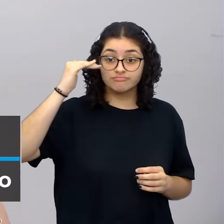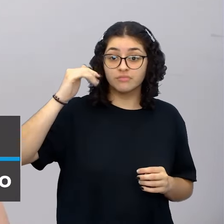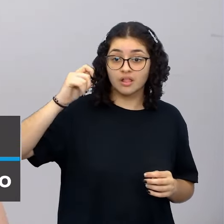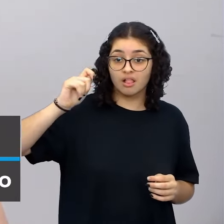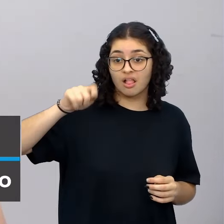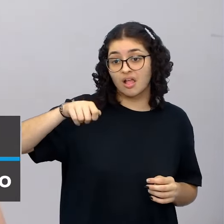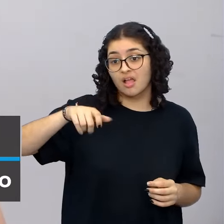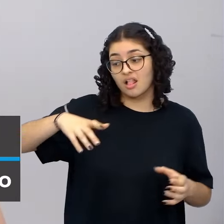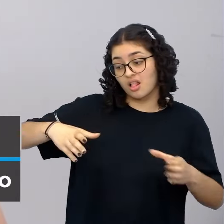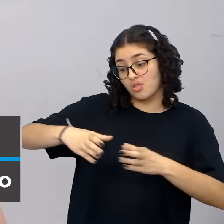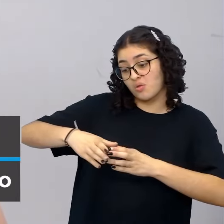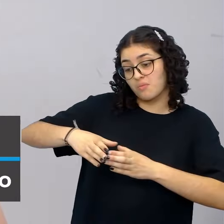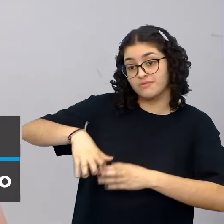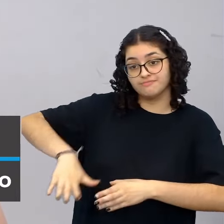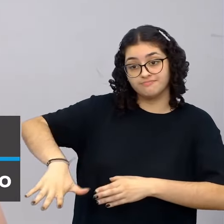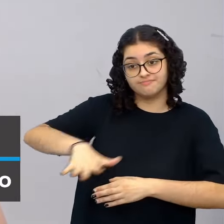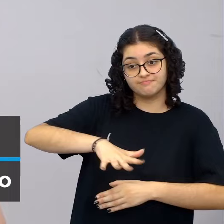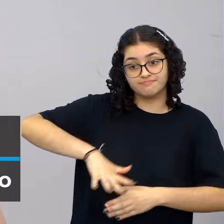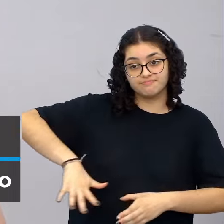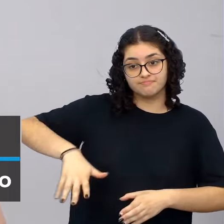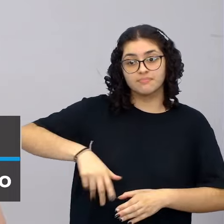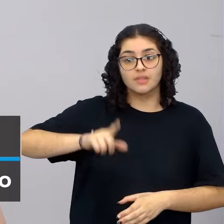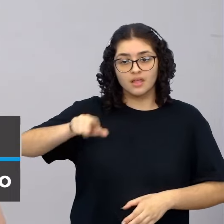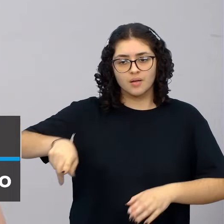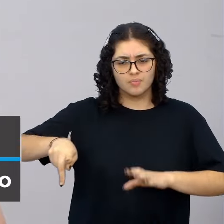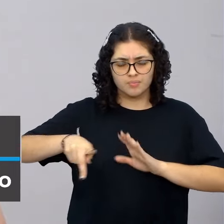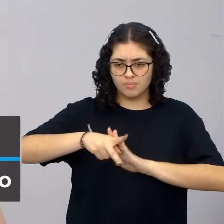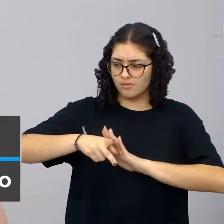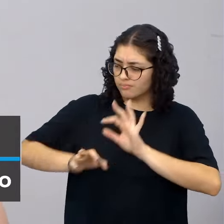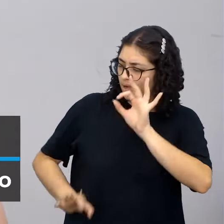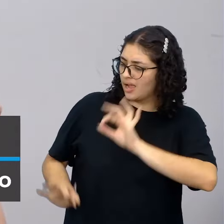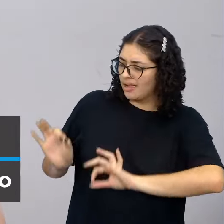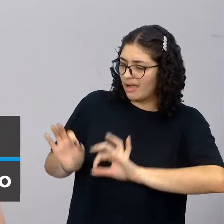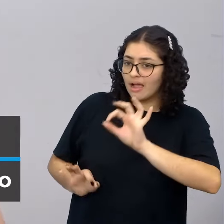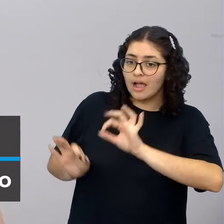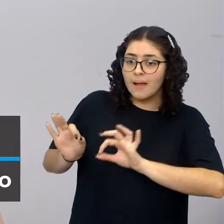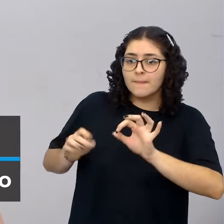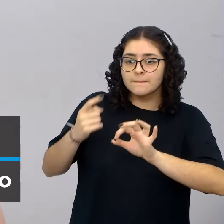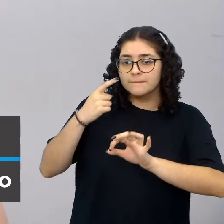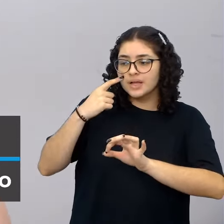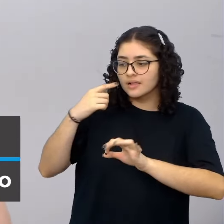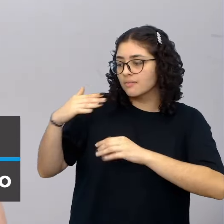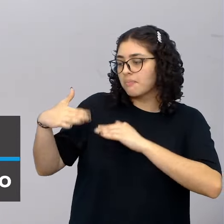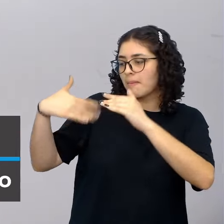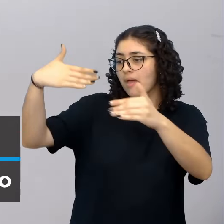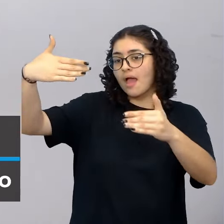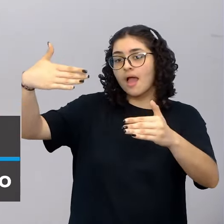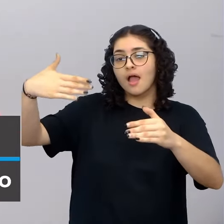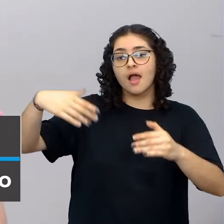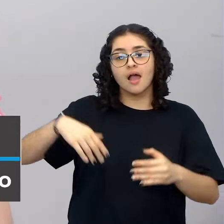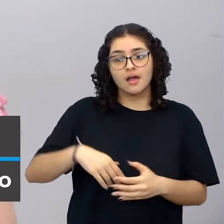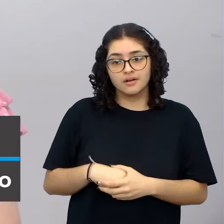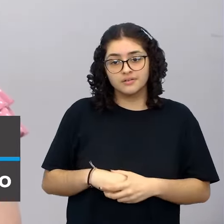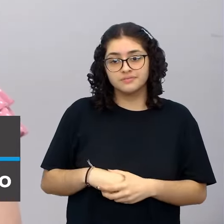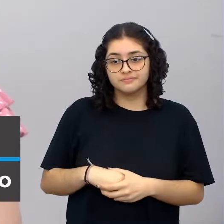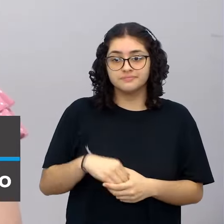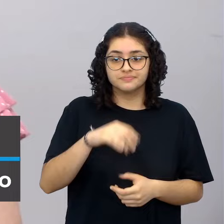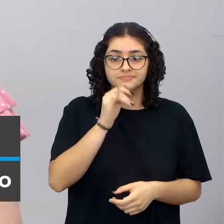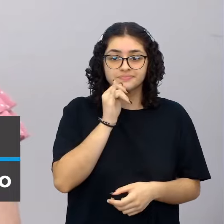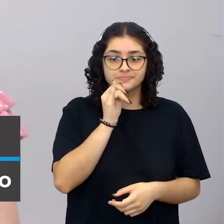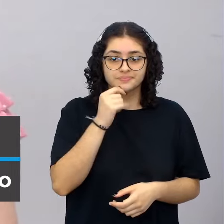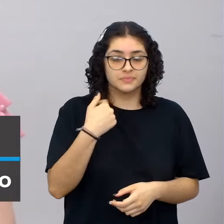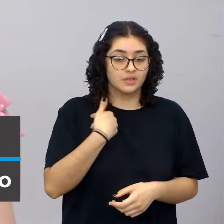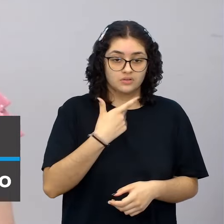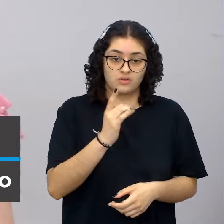a turma dele. Então, essa estrutura, ela foi exatamente pensada numa progressão, tanto que quando a gente já